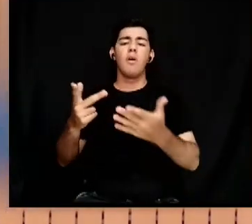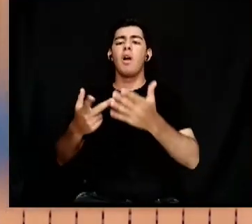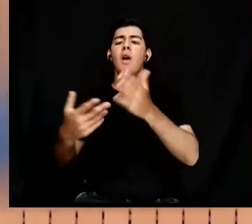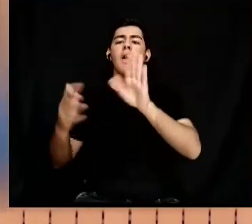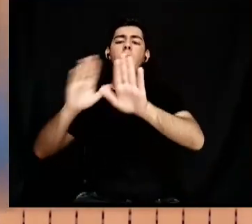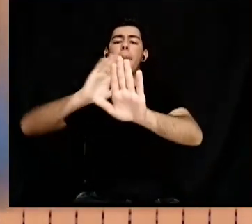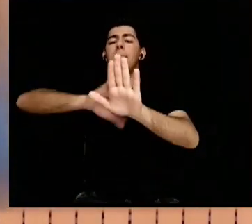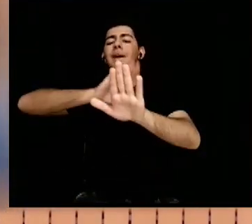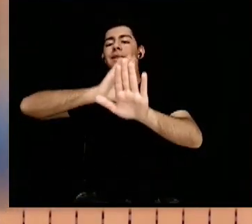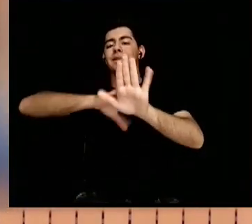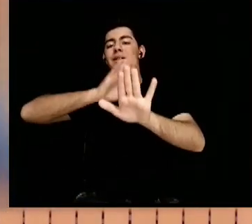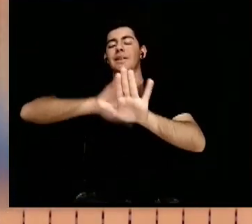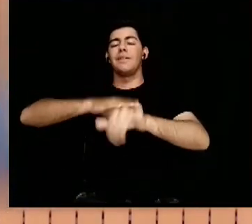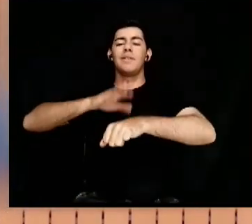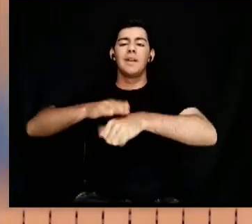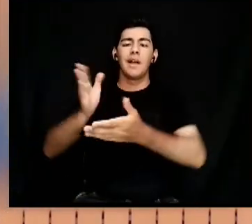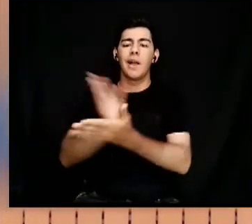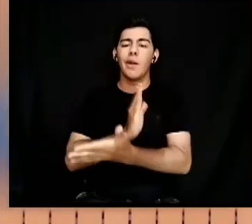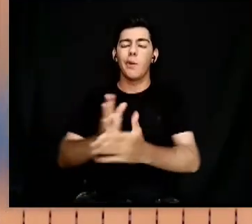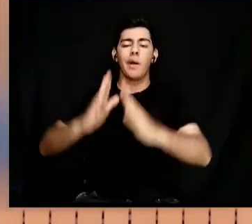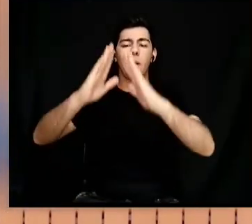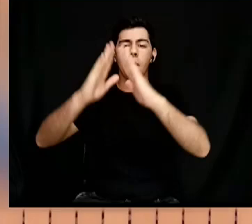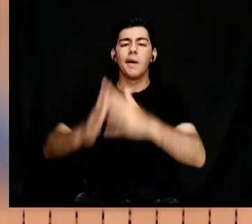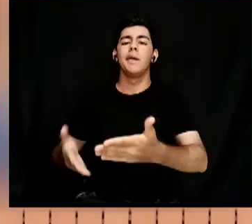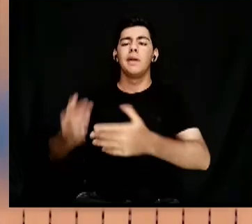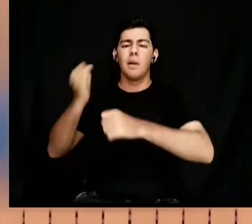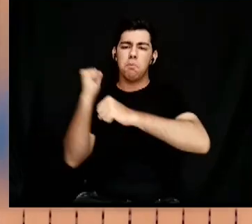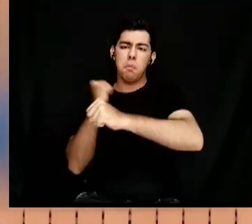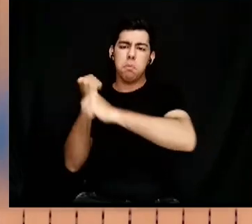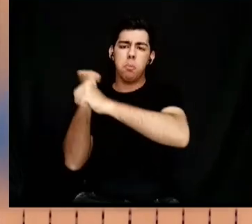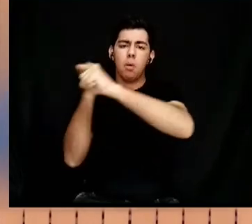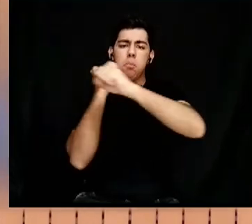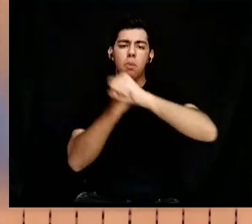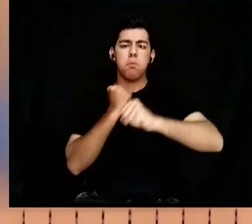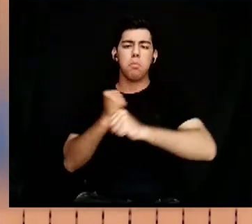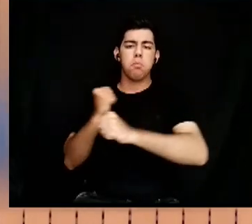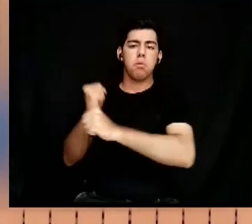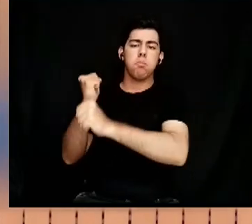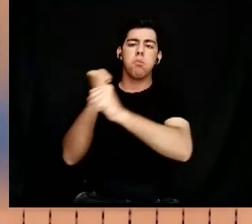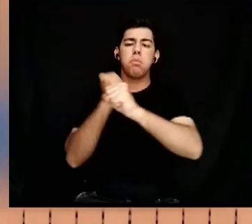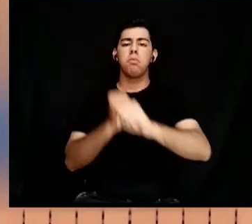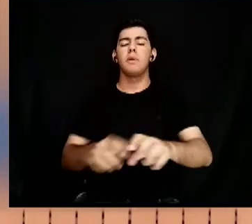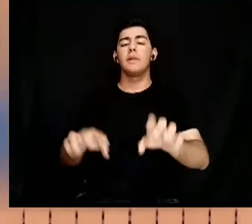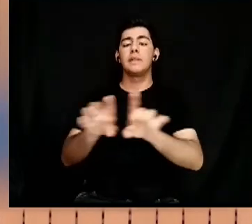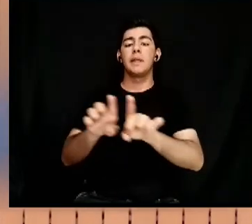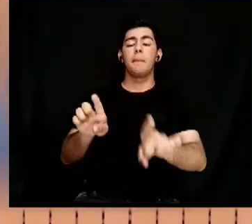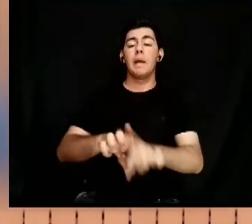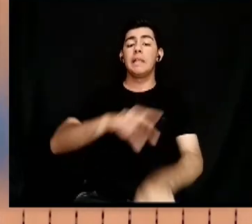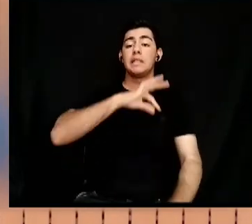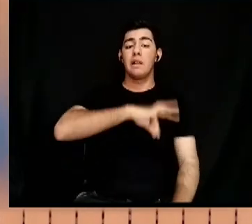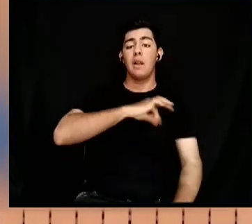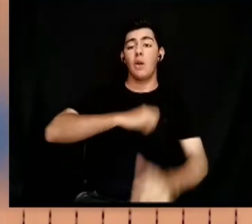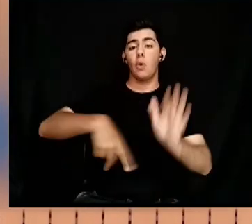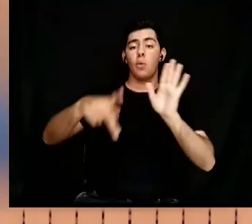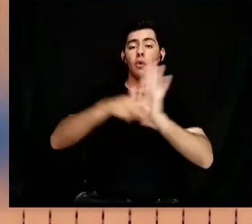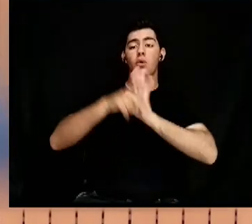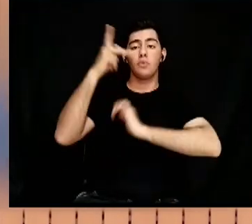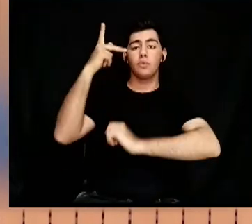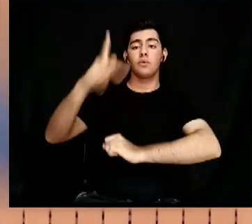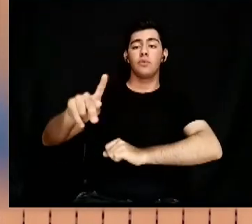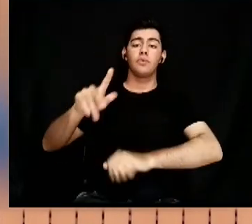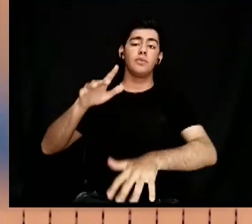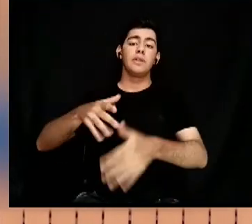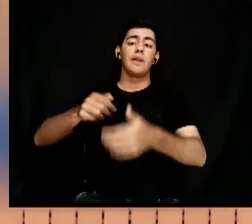de casa popular, coloca os riscos do seu patrimônio, muitas vezes, nessa empreitada,